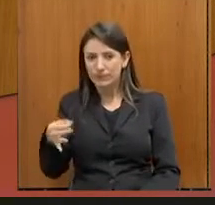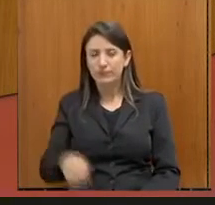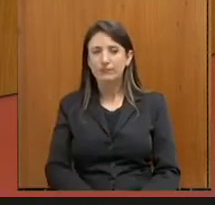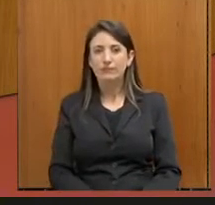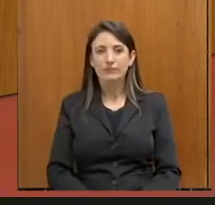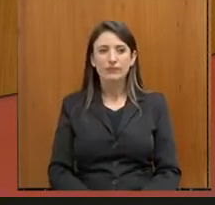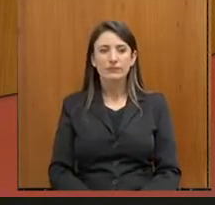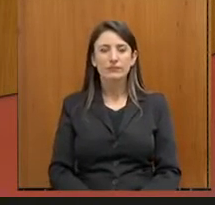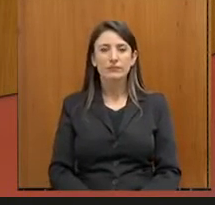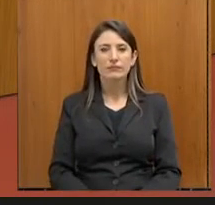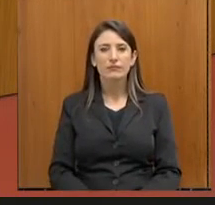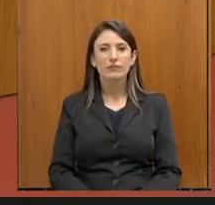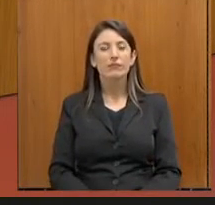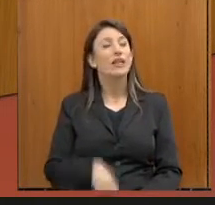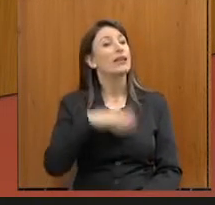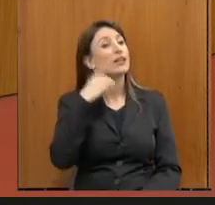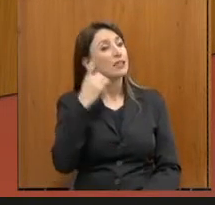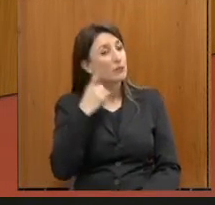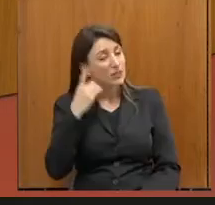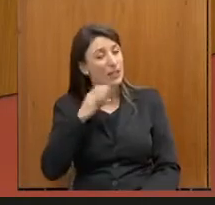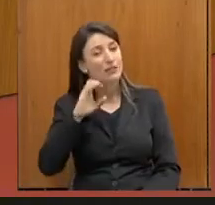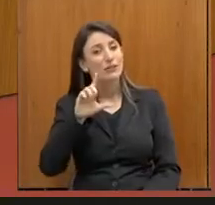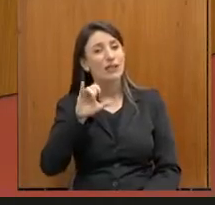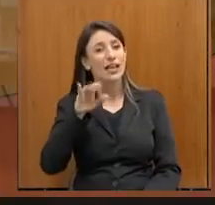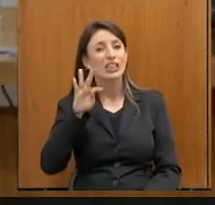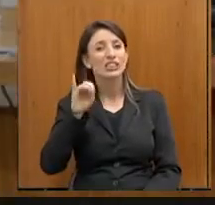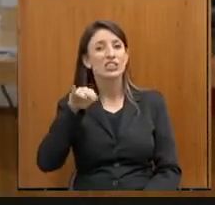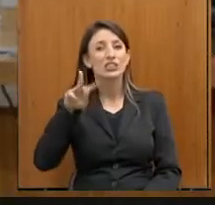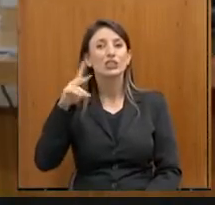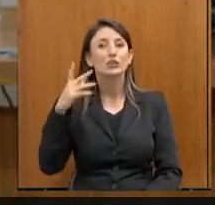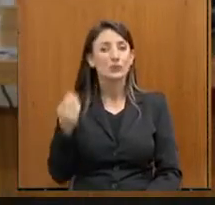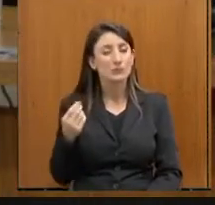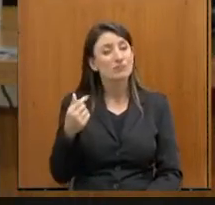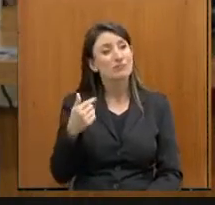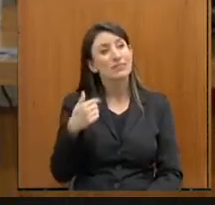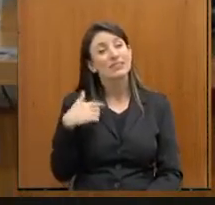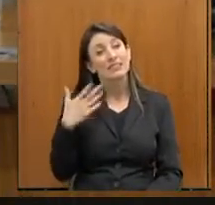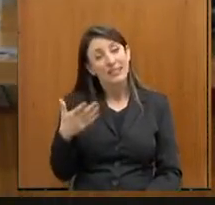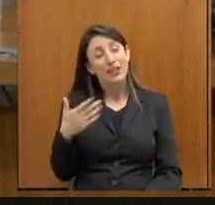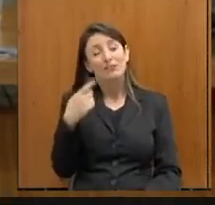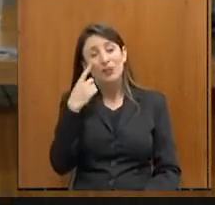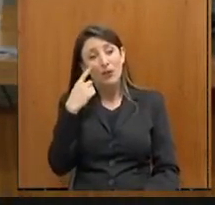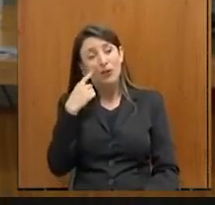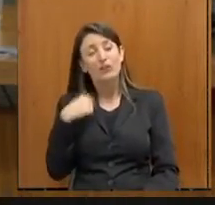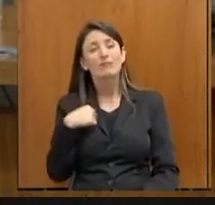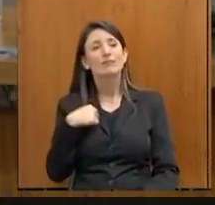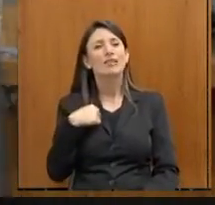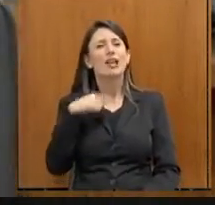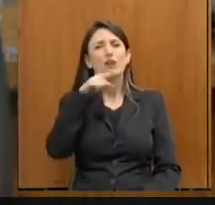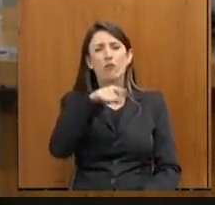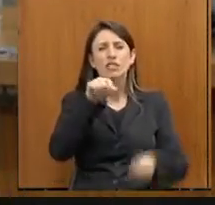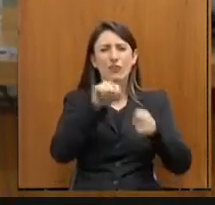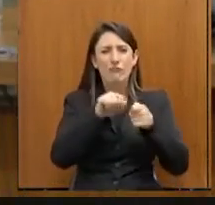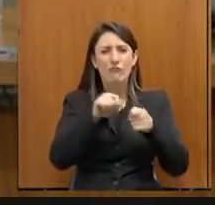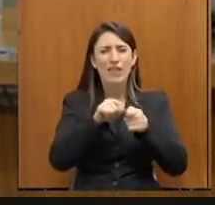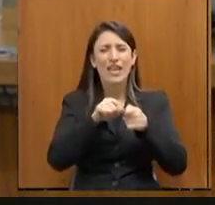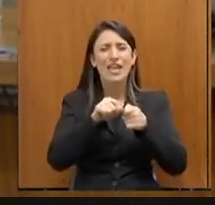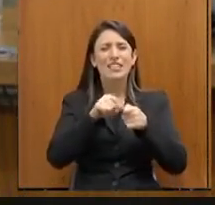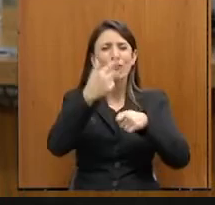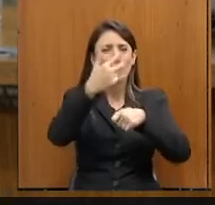Deputado Cleitinho eu eu posso dizer que teve um vídeo que você fez refletir